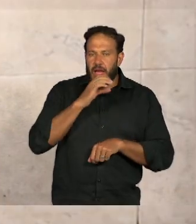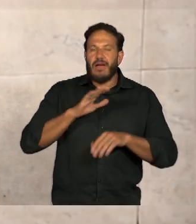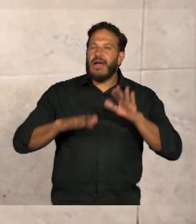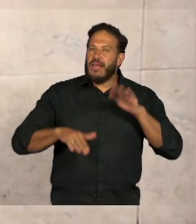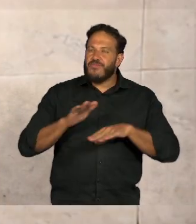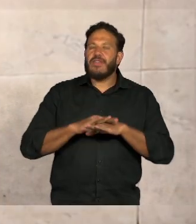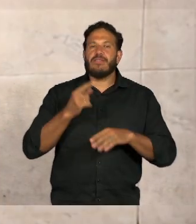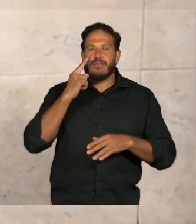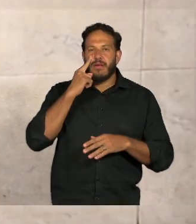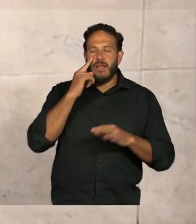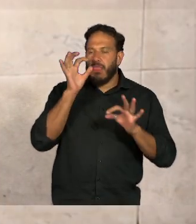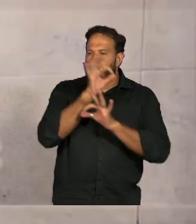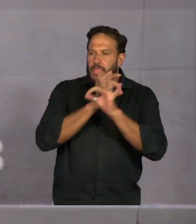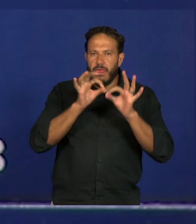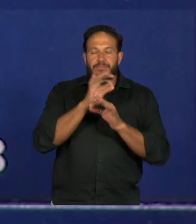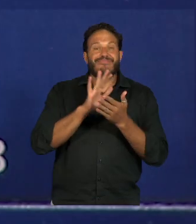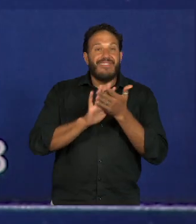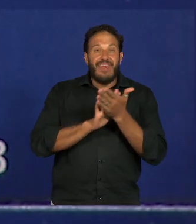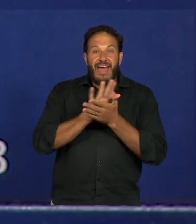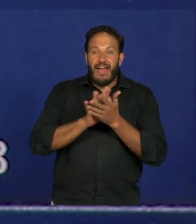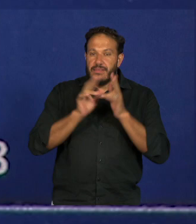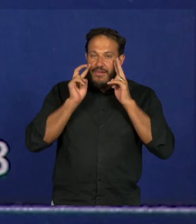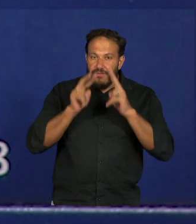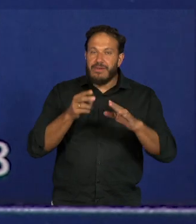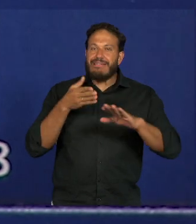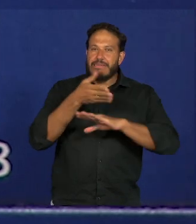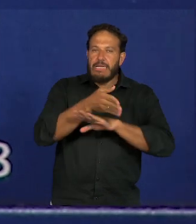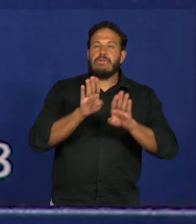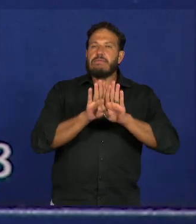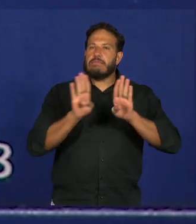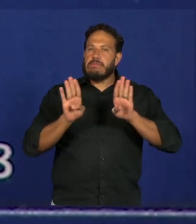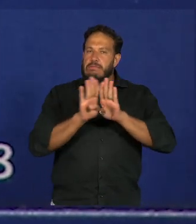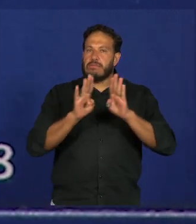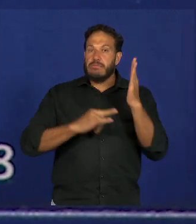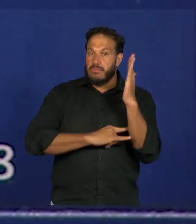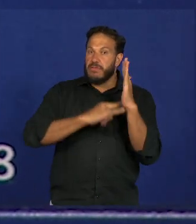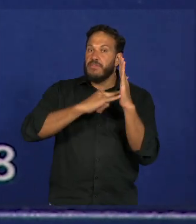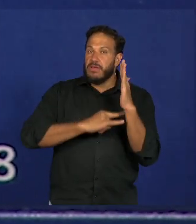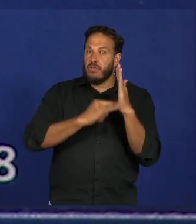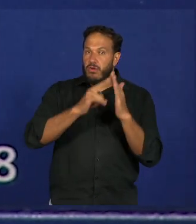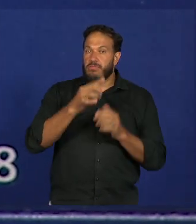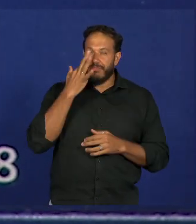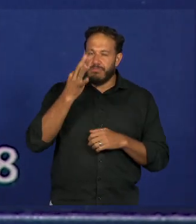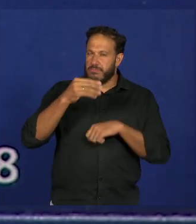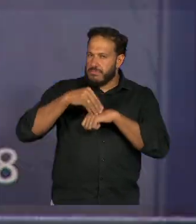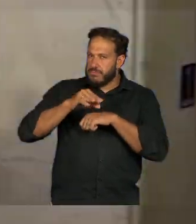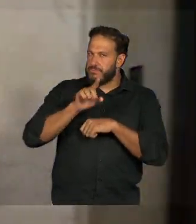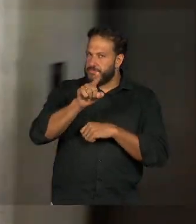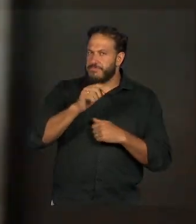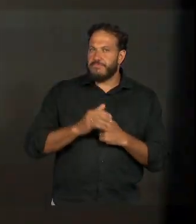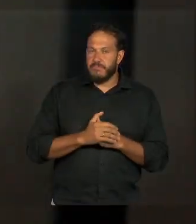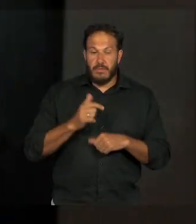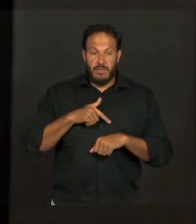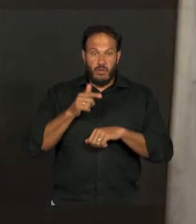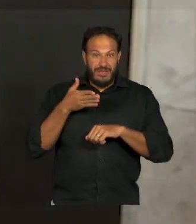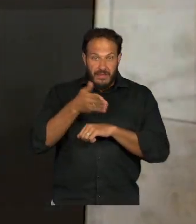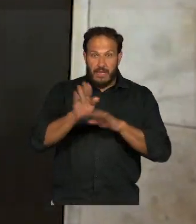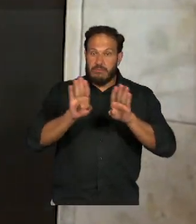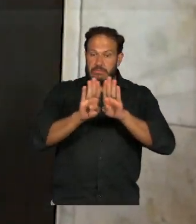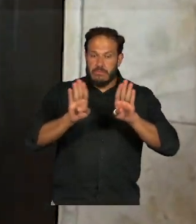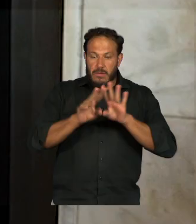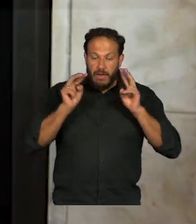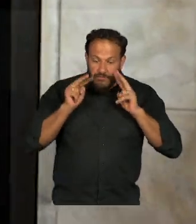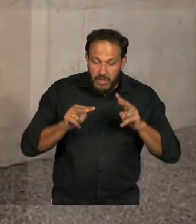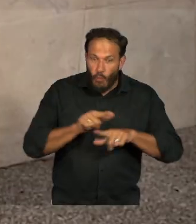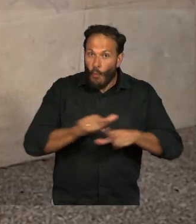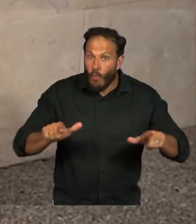vezes estamos distraídos e não observamos antes de entrar e sair do elevador. Anote essas dicas. Ao entrar, certifique-se que ele está